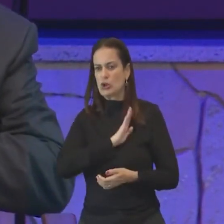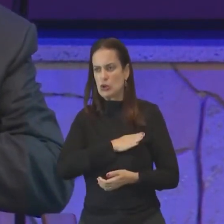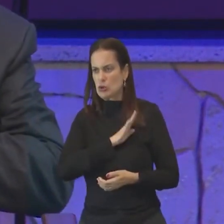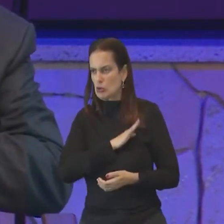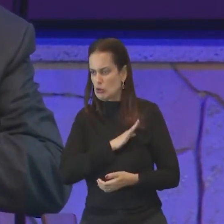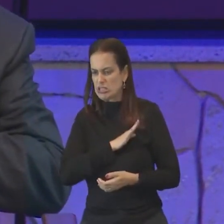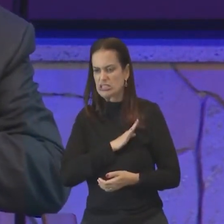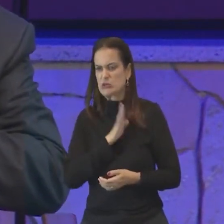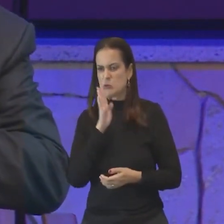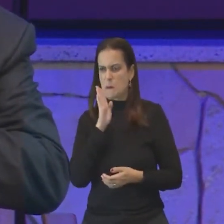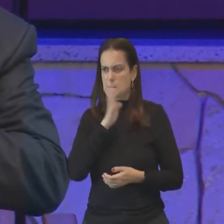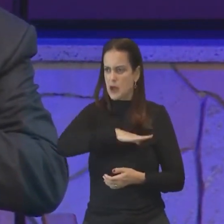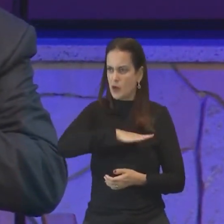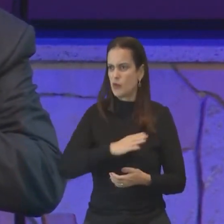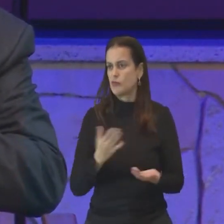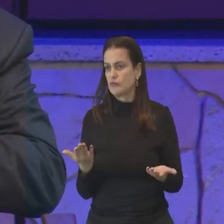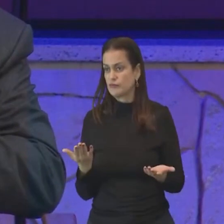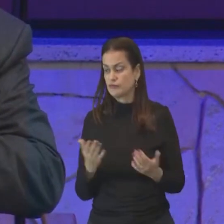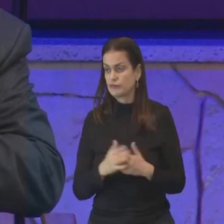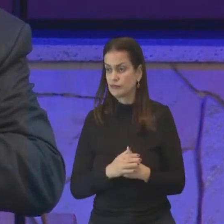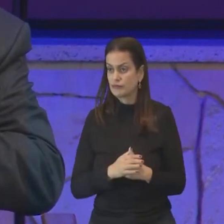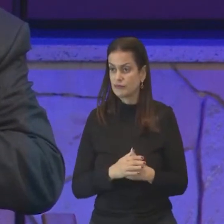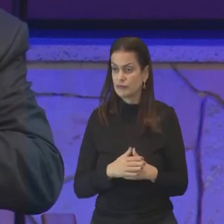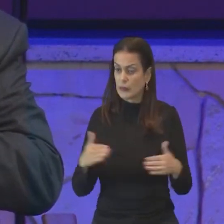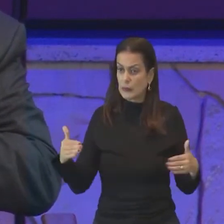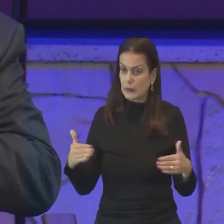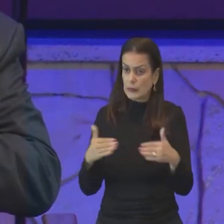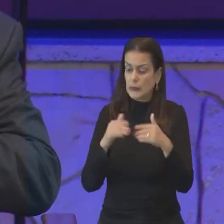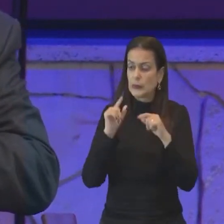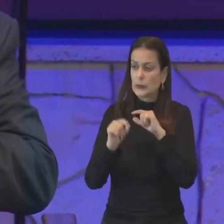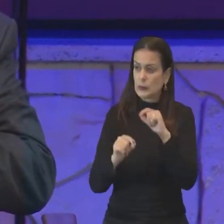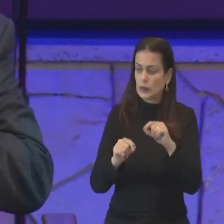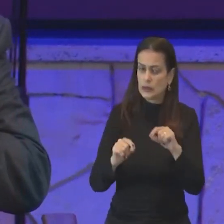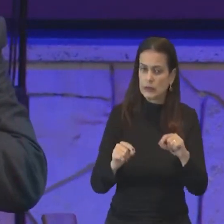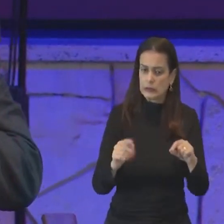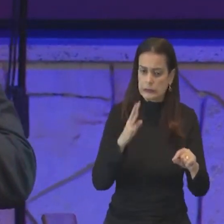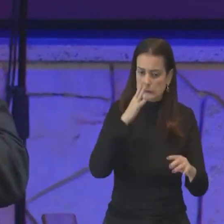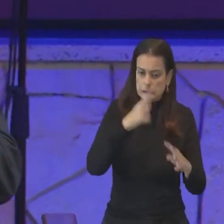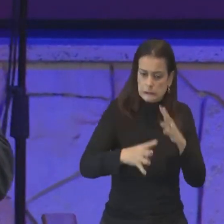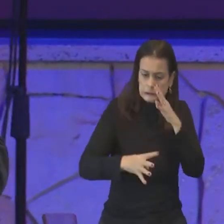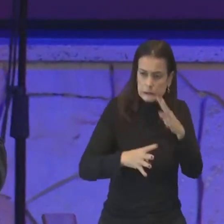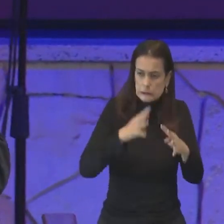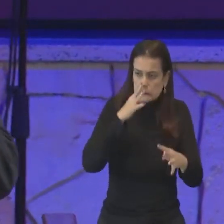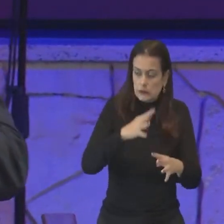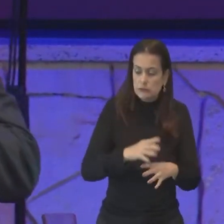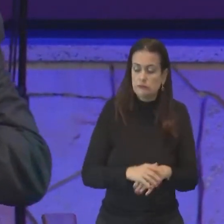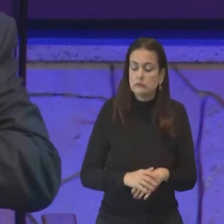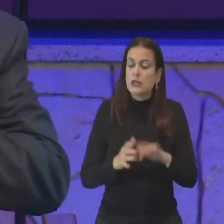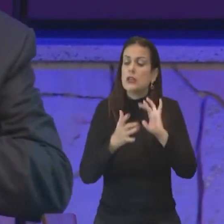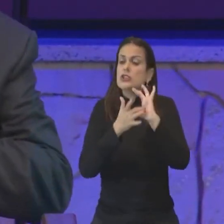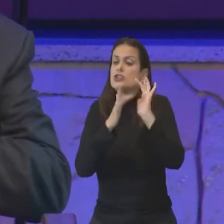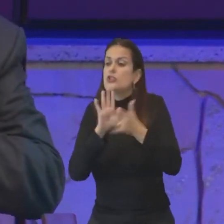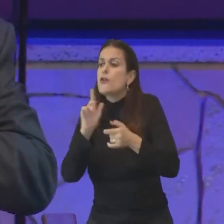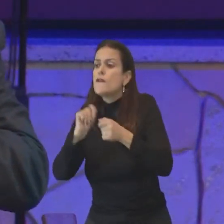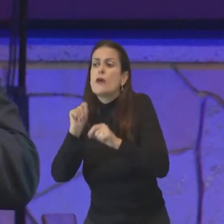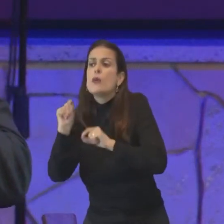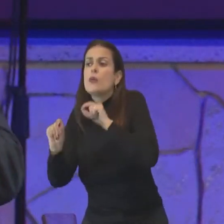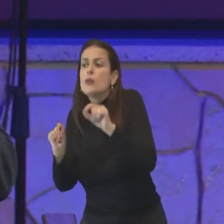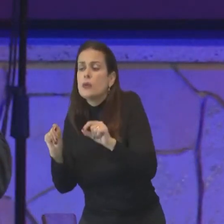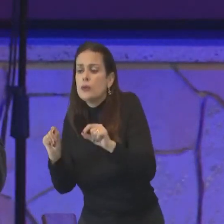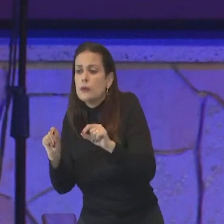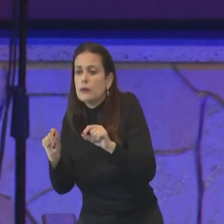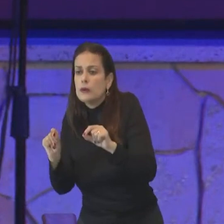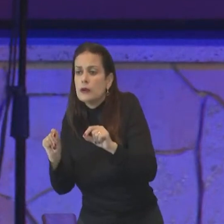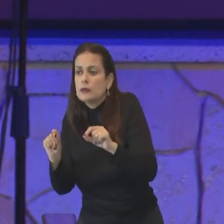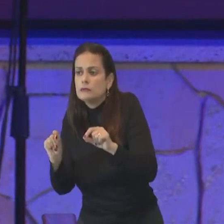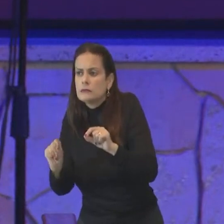para destruir. E vejam diante desta exposição qual foi a atitude de Jesus.